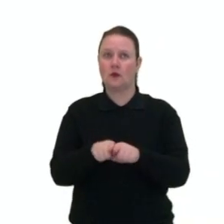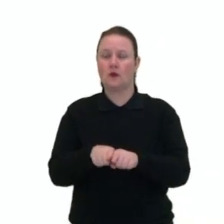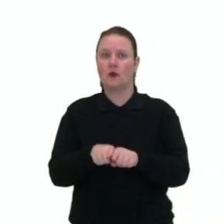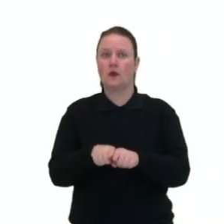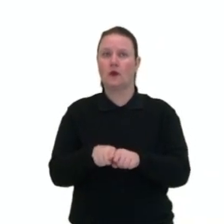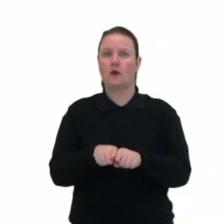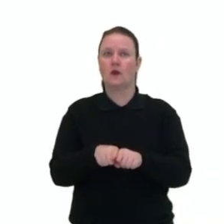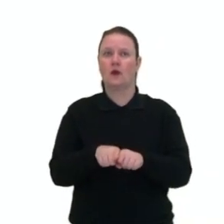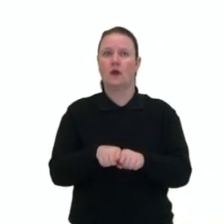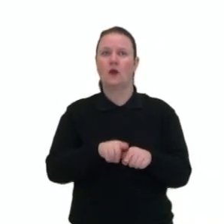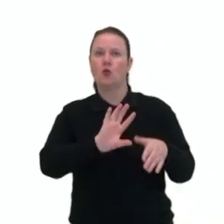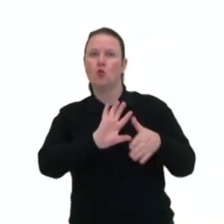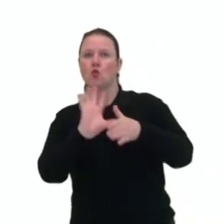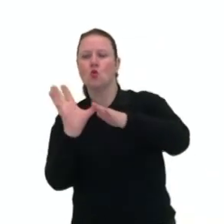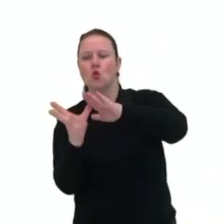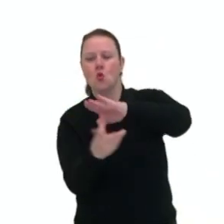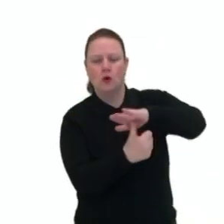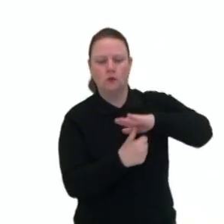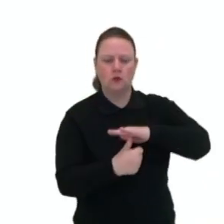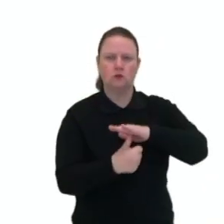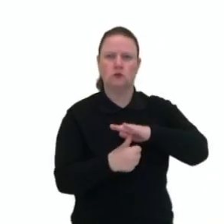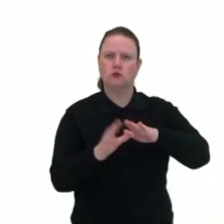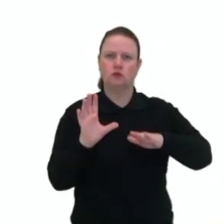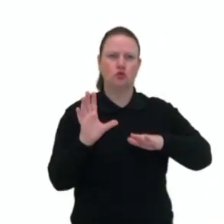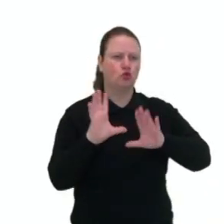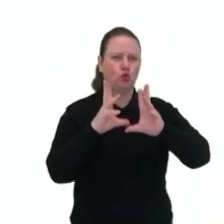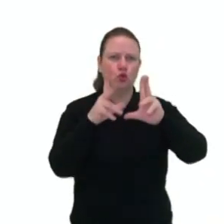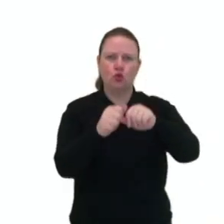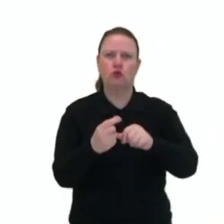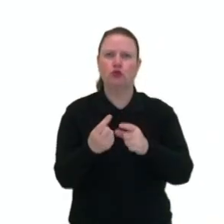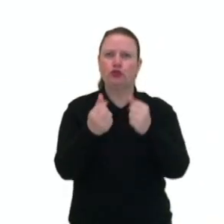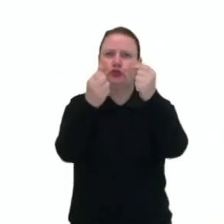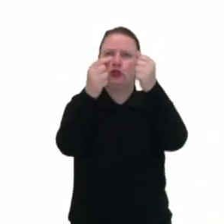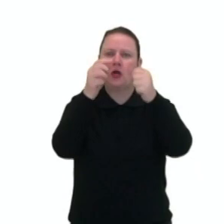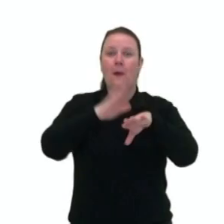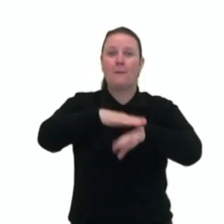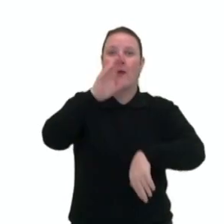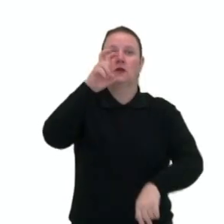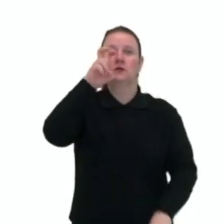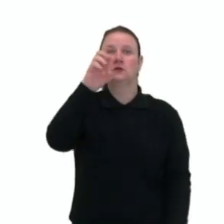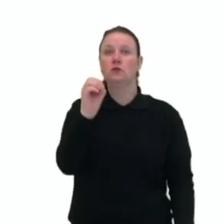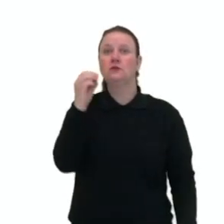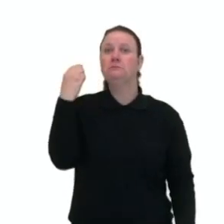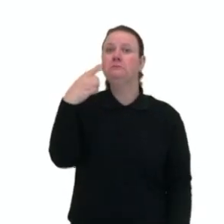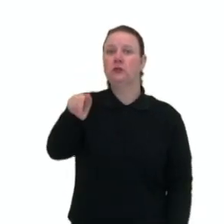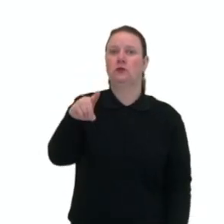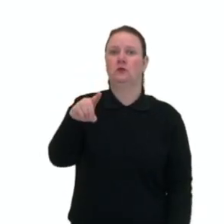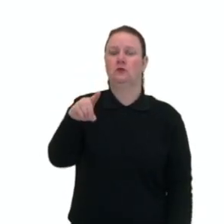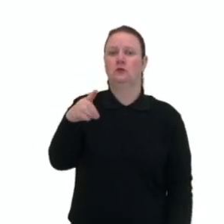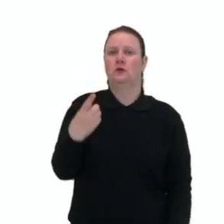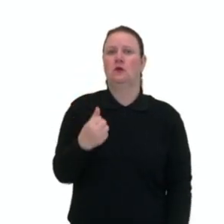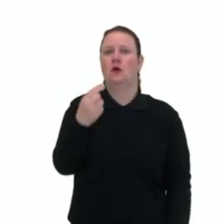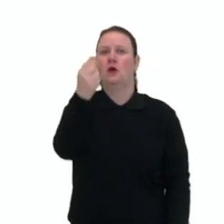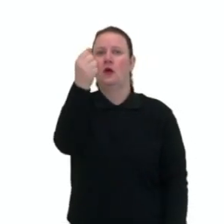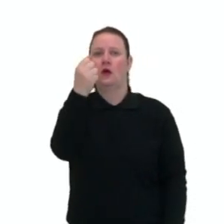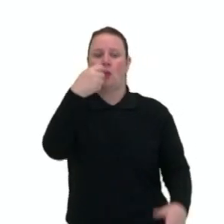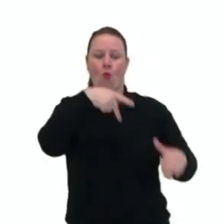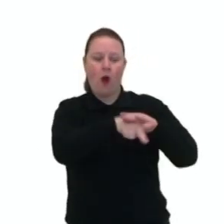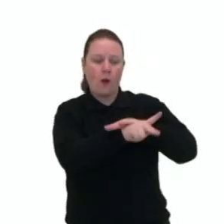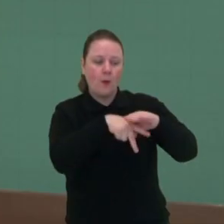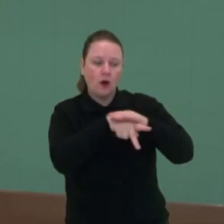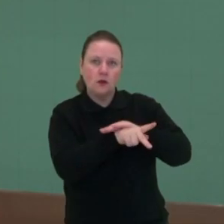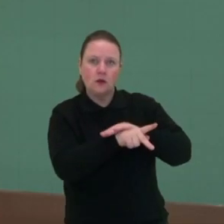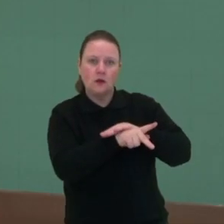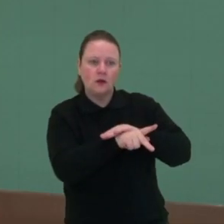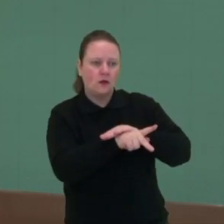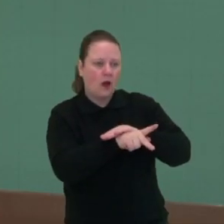salários. Confiscou todo o dinheiro acima de 50 mil cruzados novos que estavam nas cadernetas de